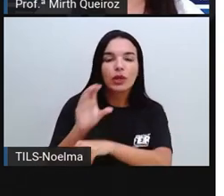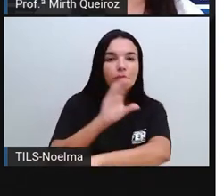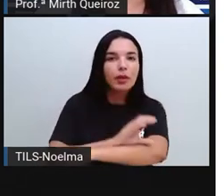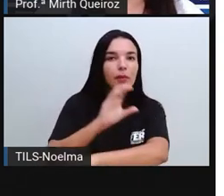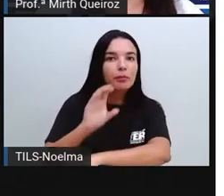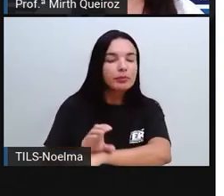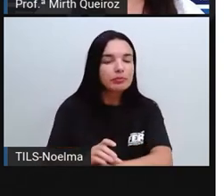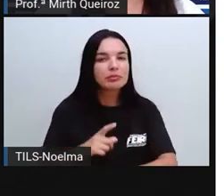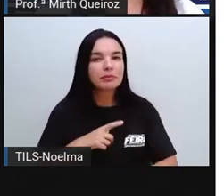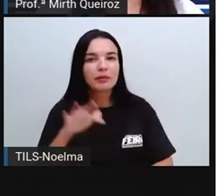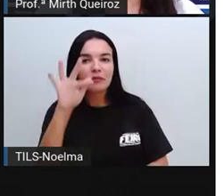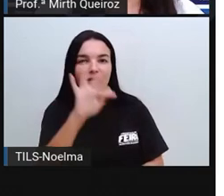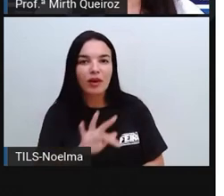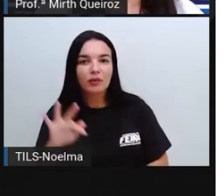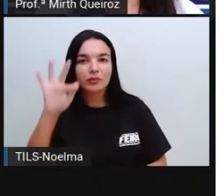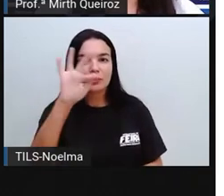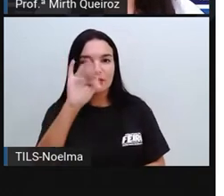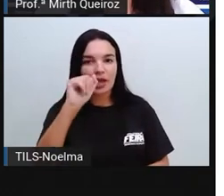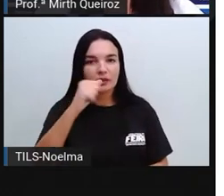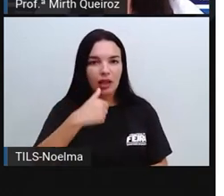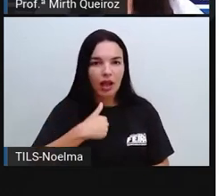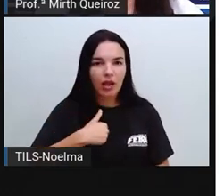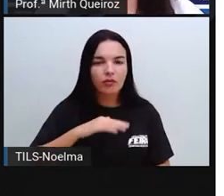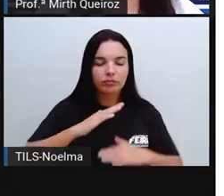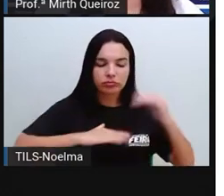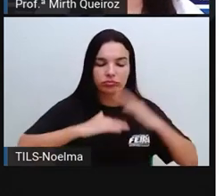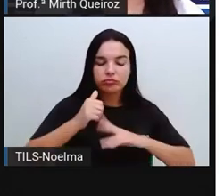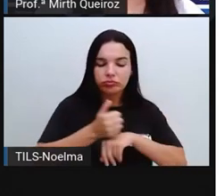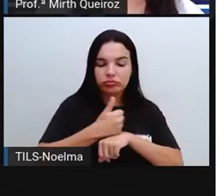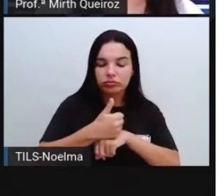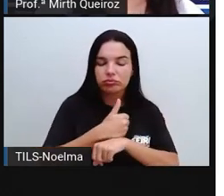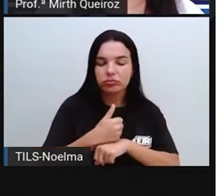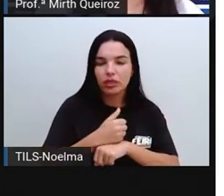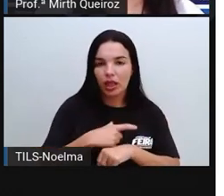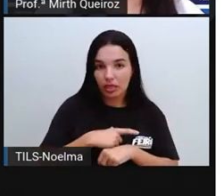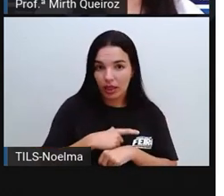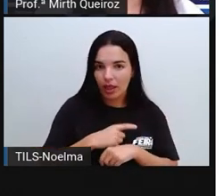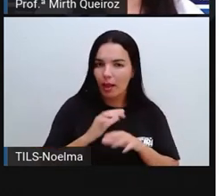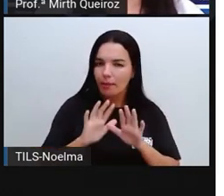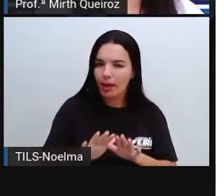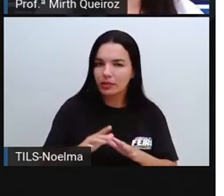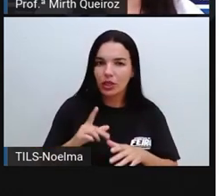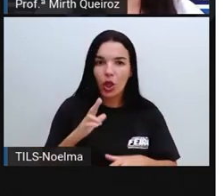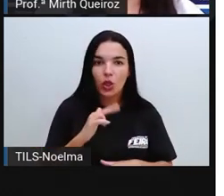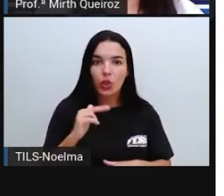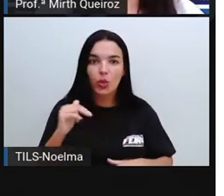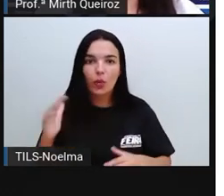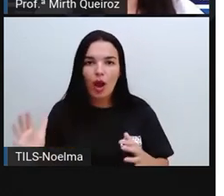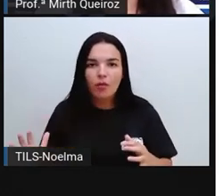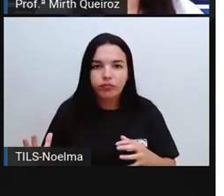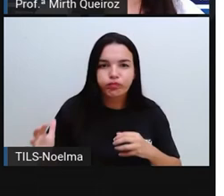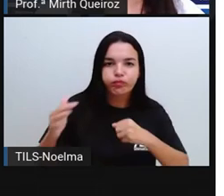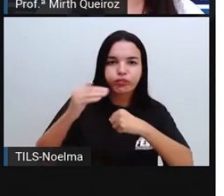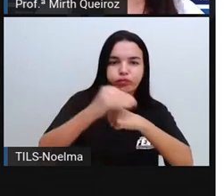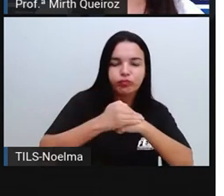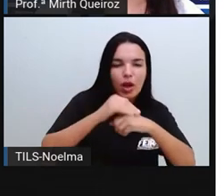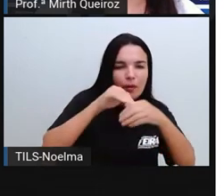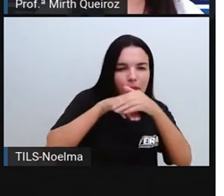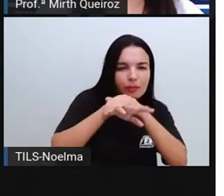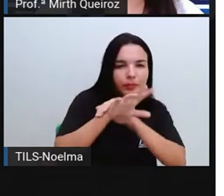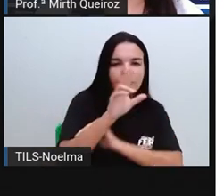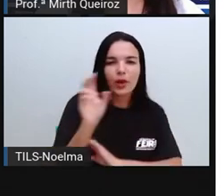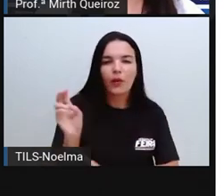leitura profissional, embora seja um outro lance, nunca abafou a expectativa com que abro um